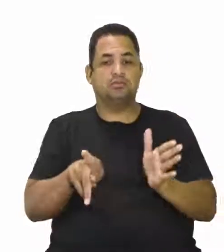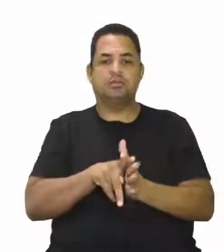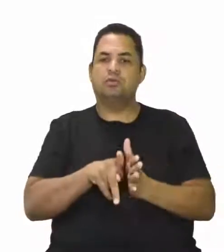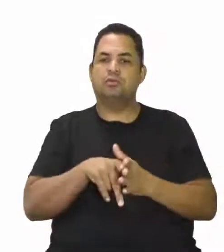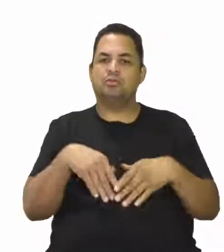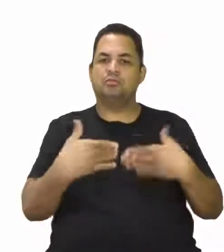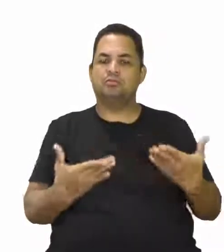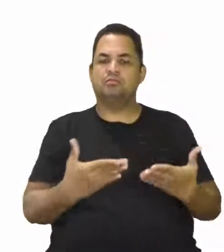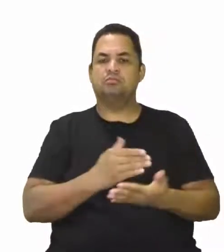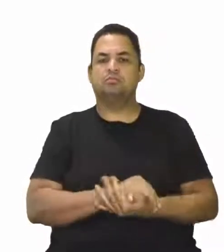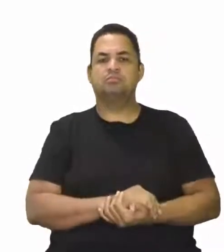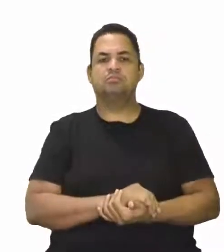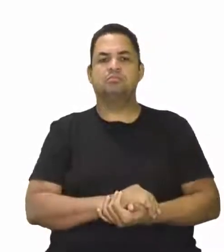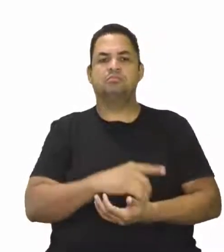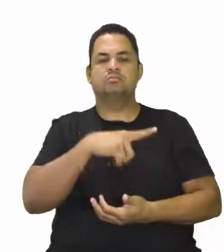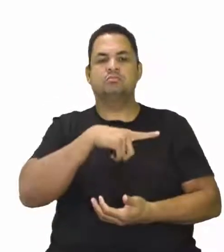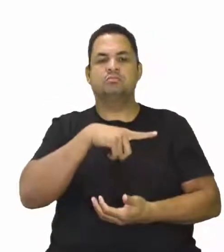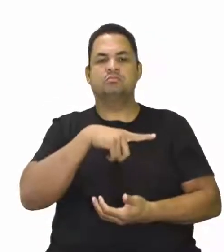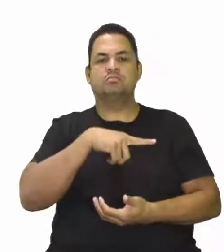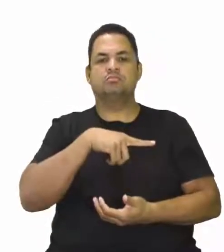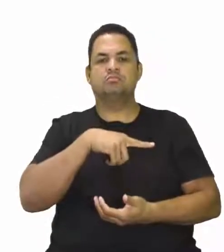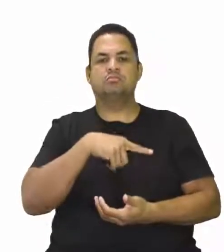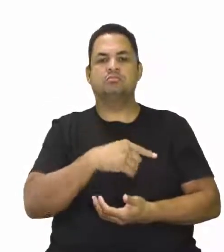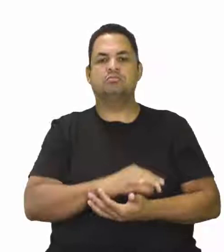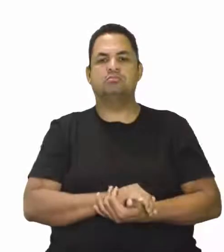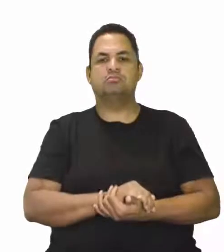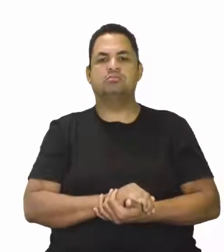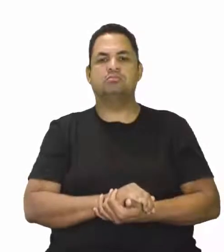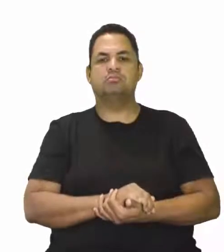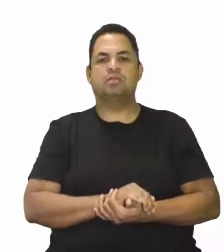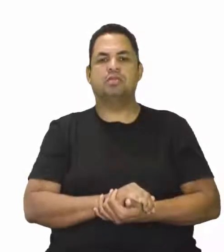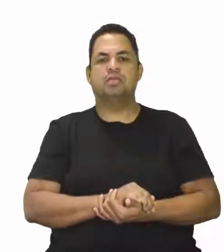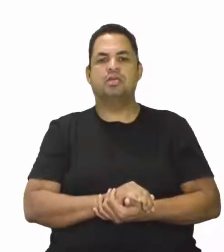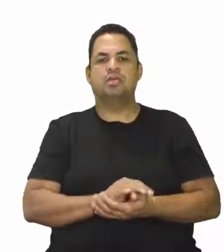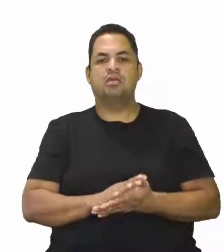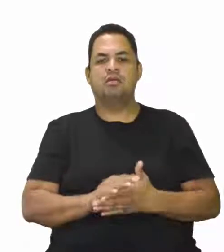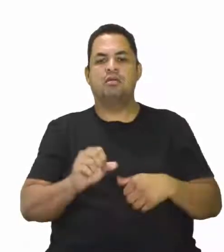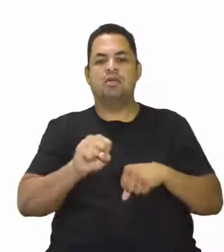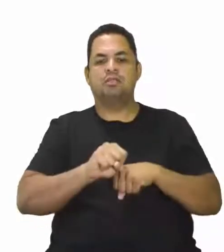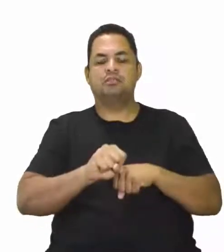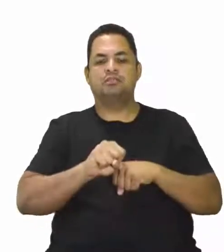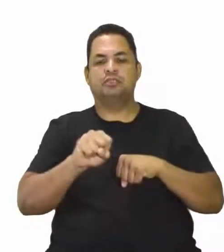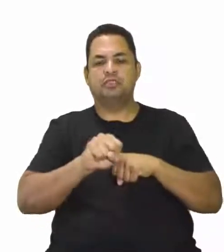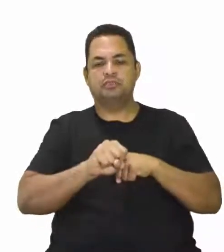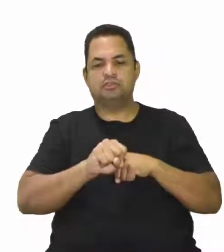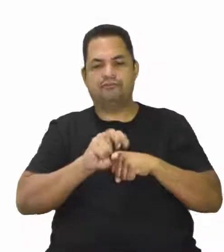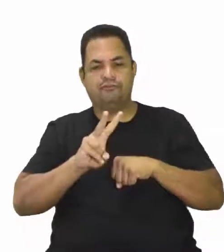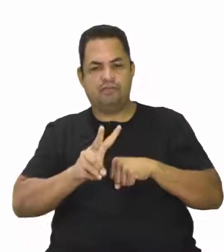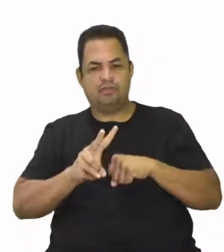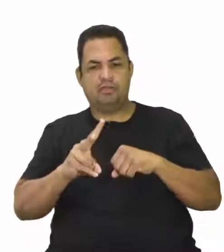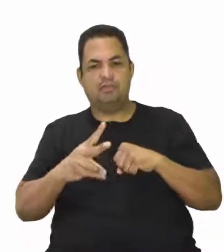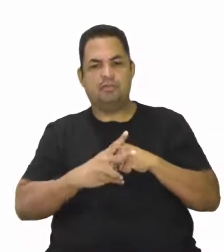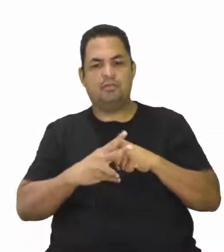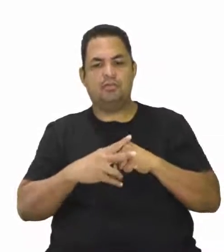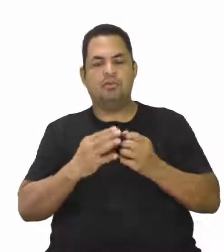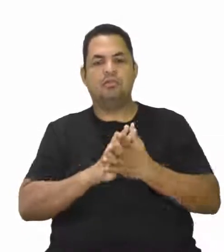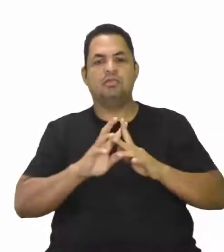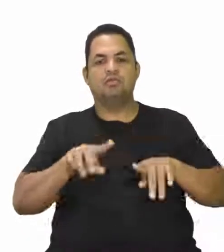sim. Ele tem a atuação do advérbio, mas é um adjetivo. Isso.